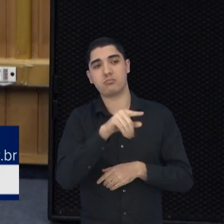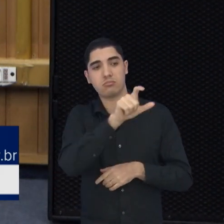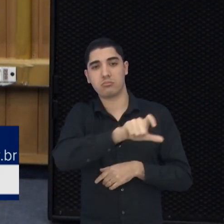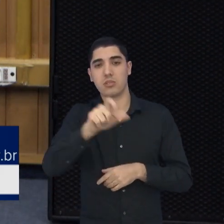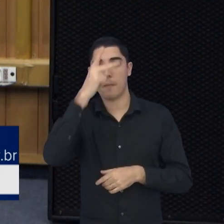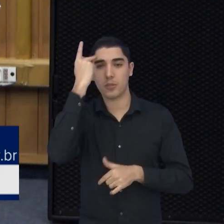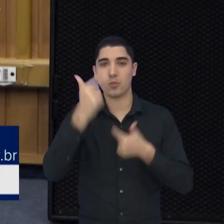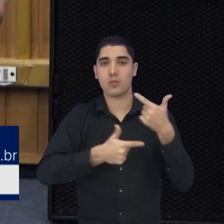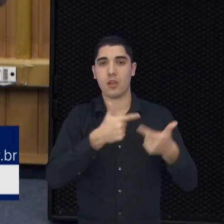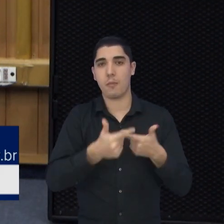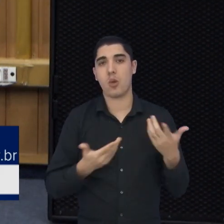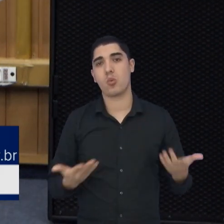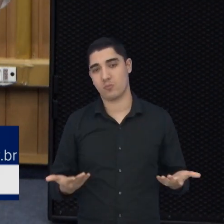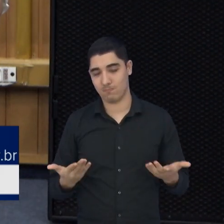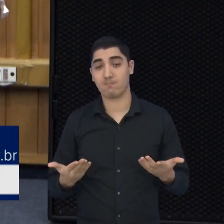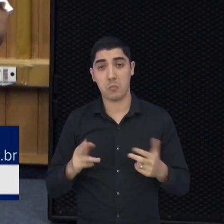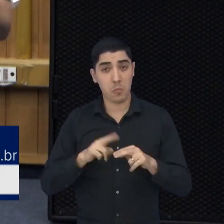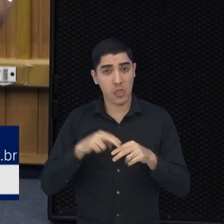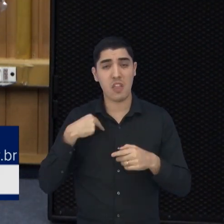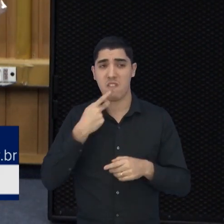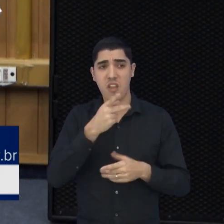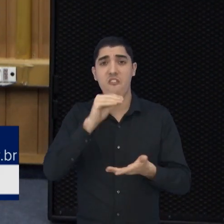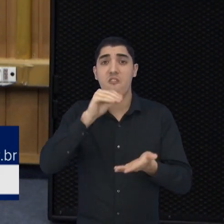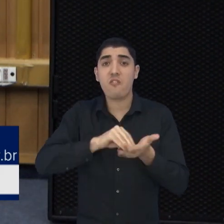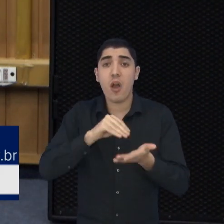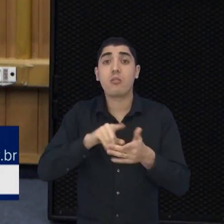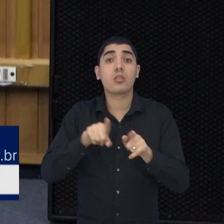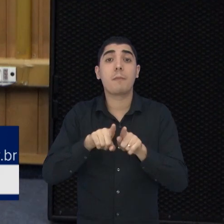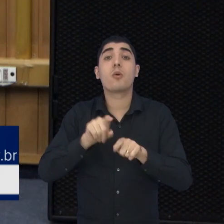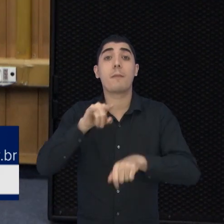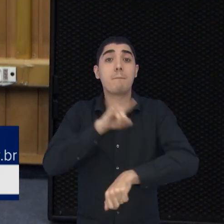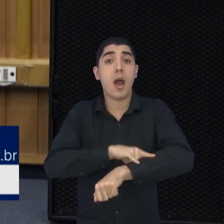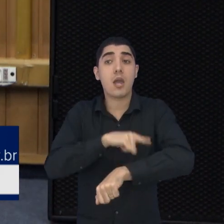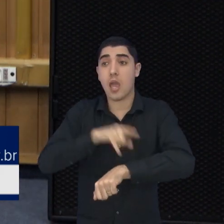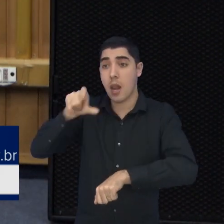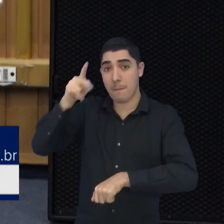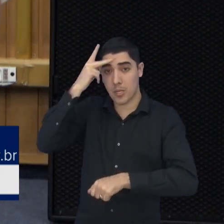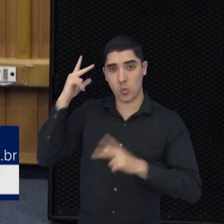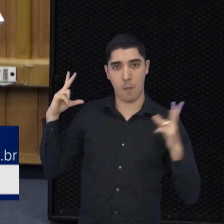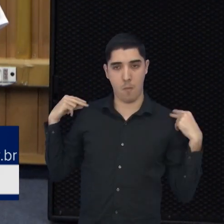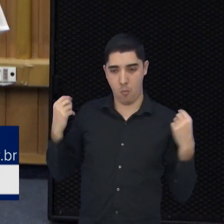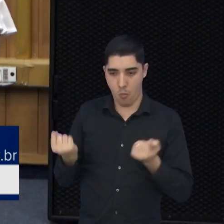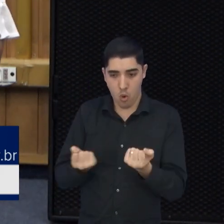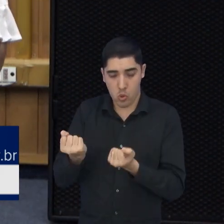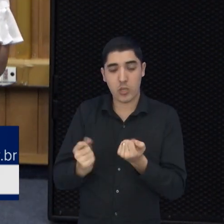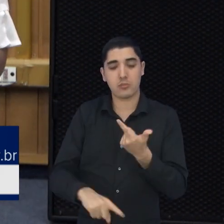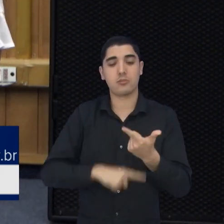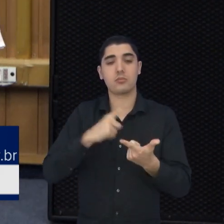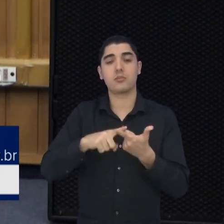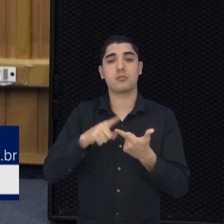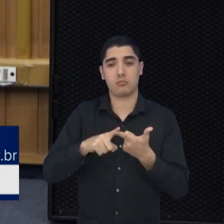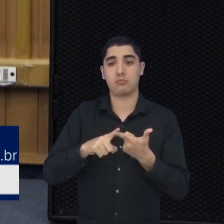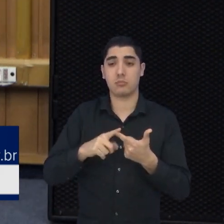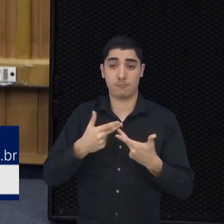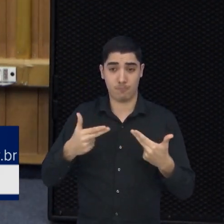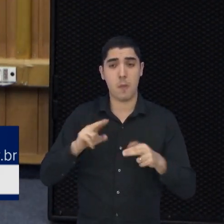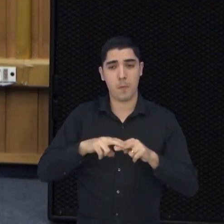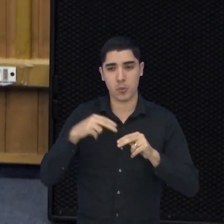fiz várias vezes denúncia aqui, falta de banheiro para motoristas e cobradores. Então, por todo esse motivo, votei contra.